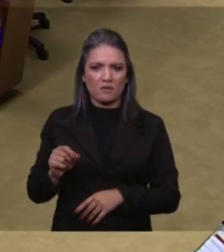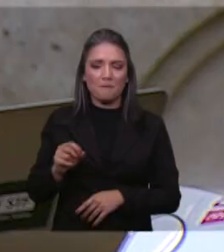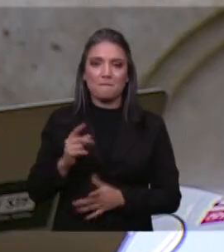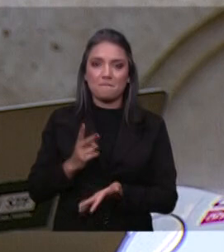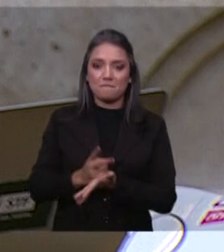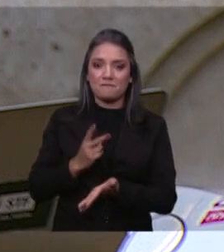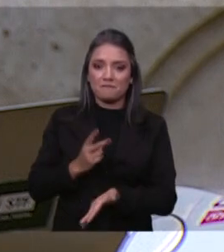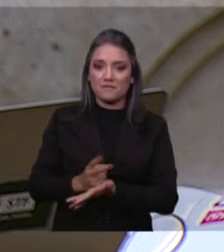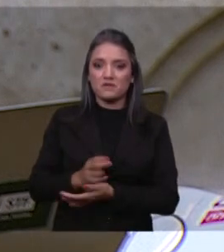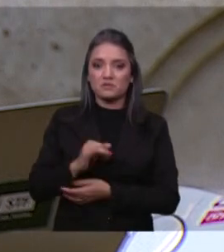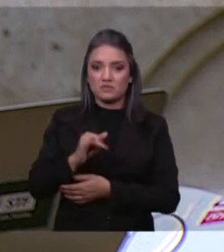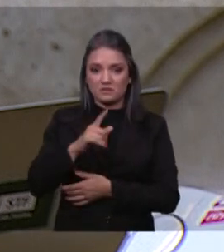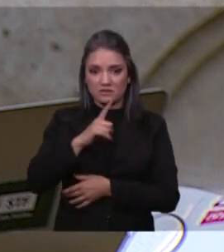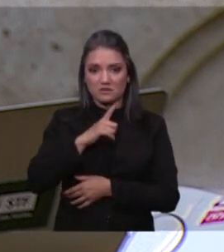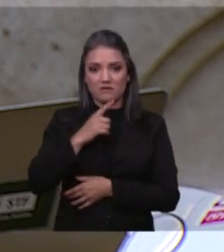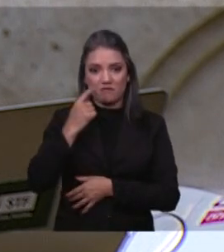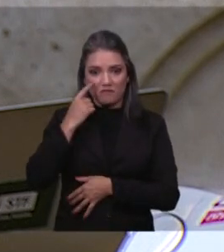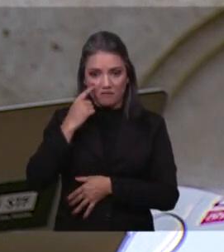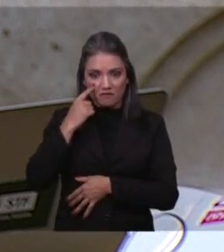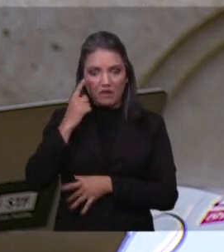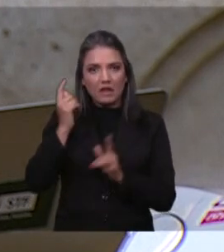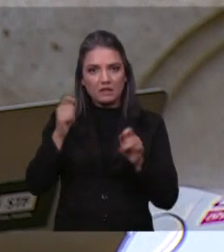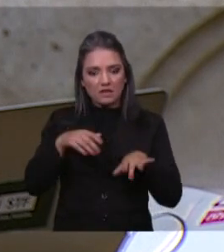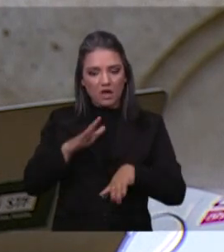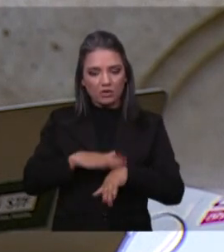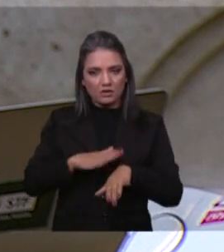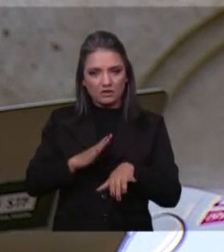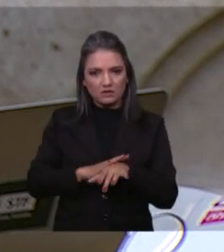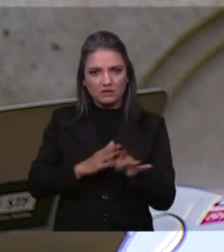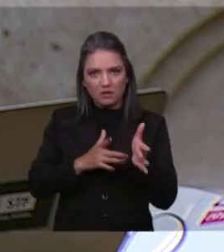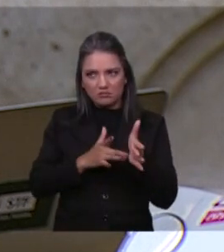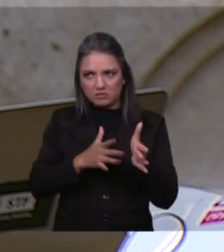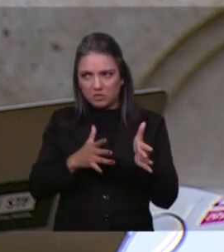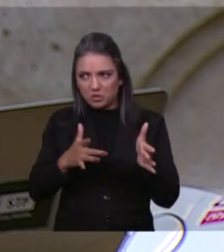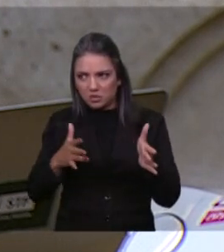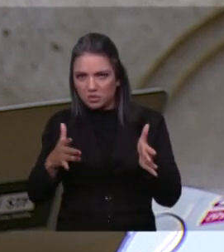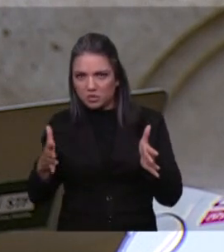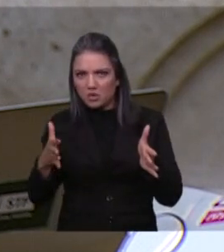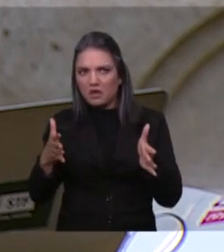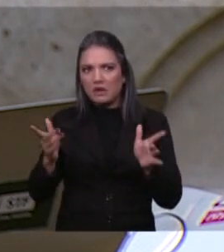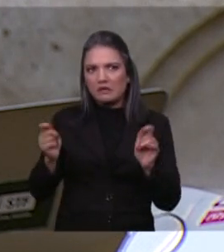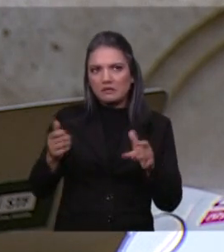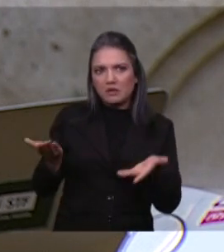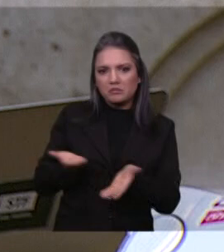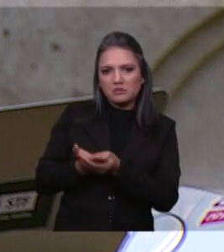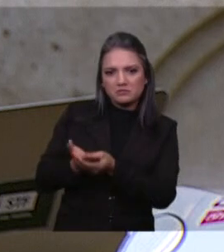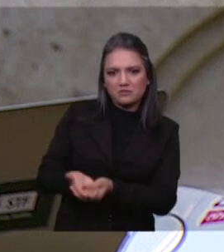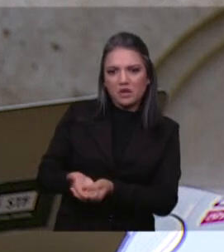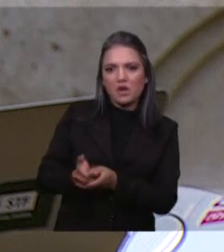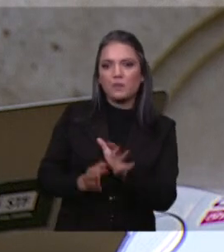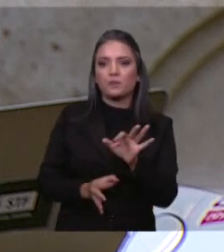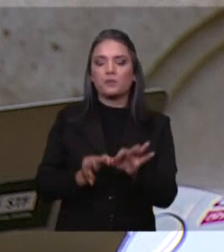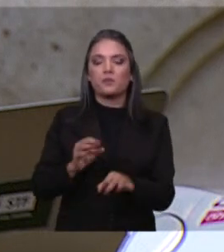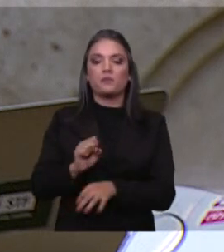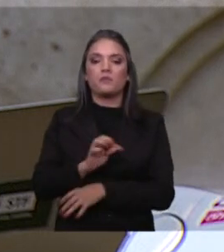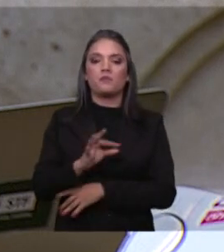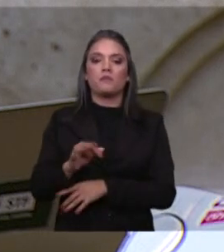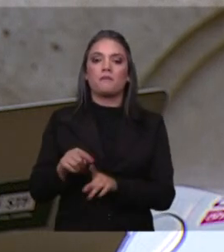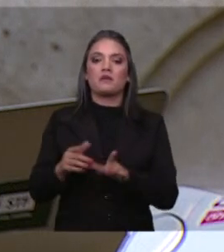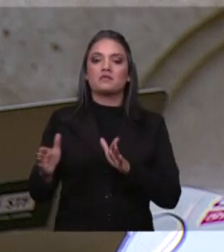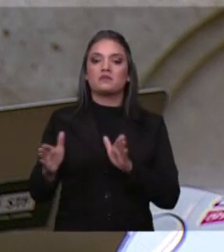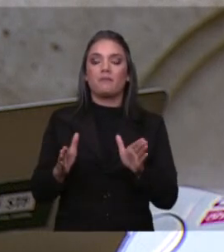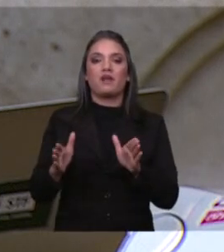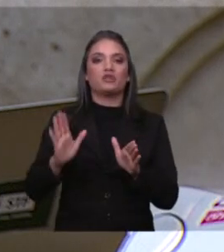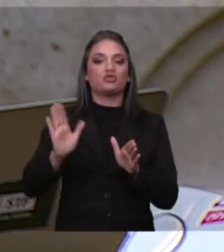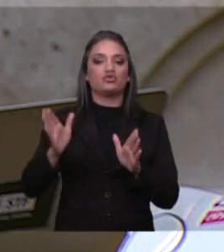o termo a quo, de contagem do prazo decadencial da rescisória, o julgamento do Supremo, que este prazo já